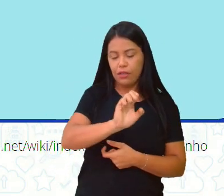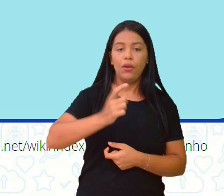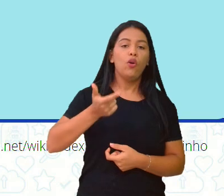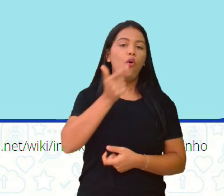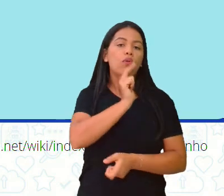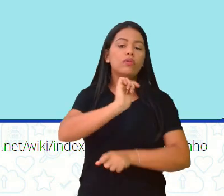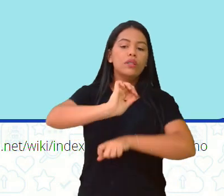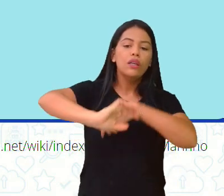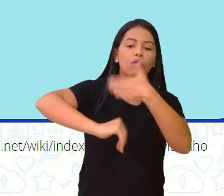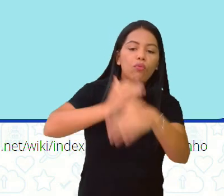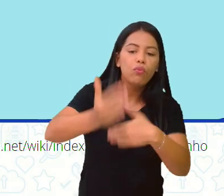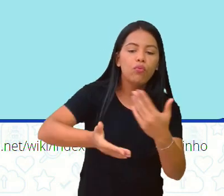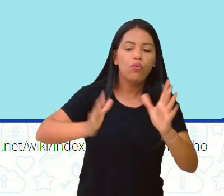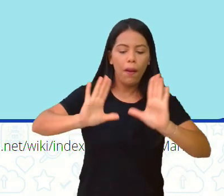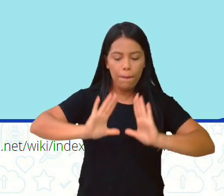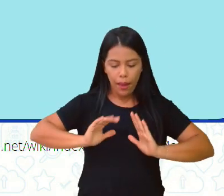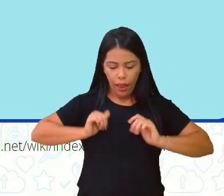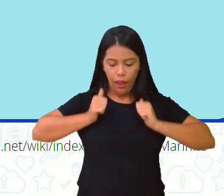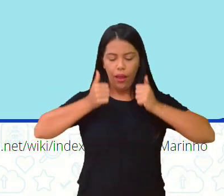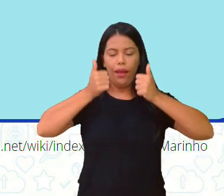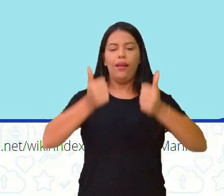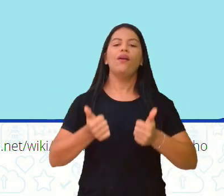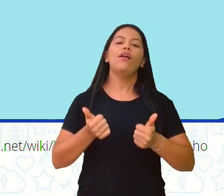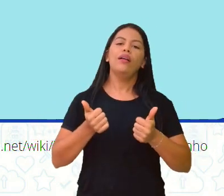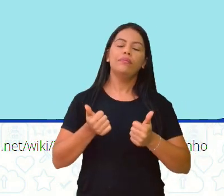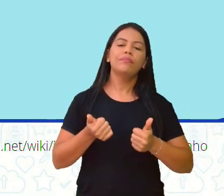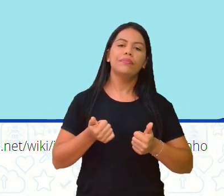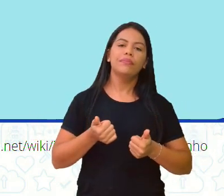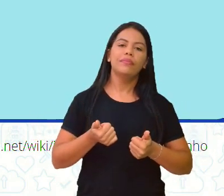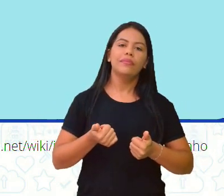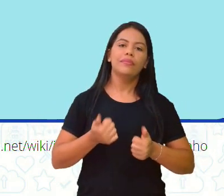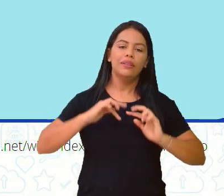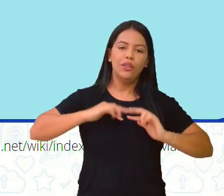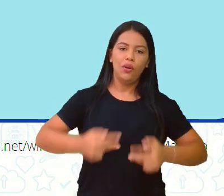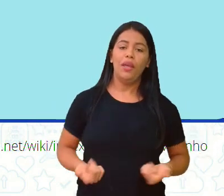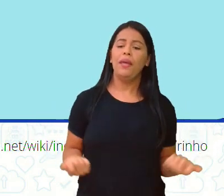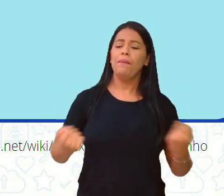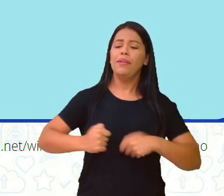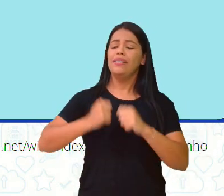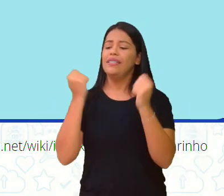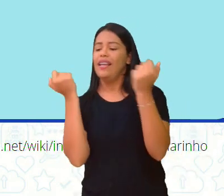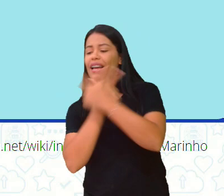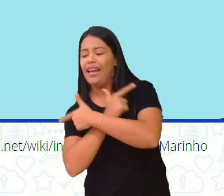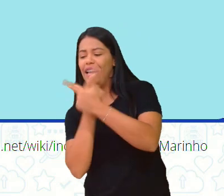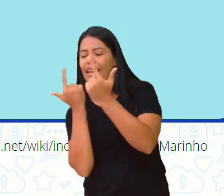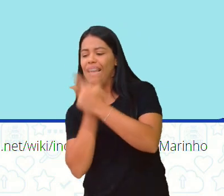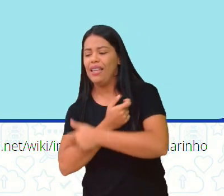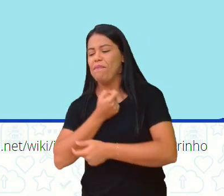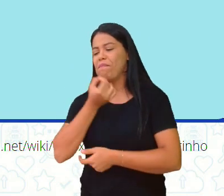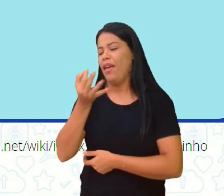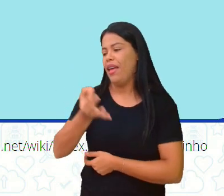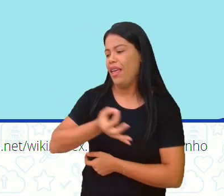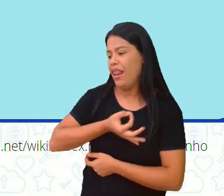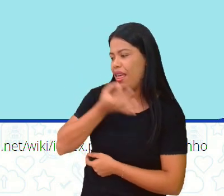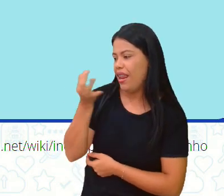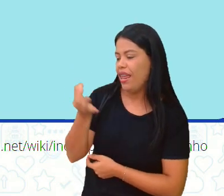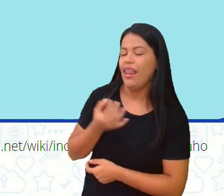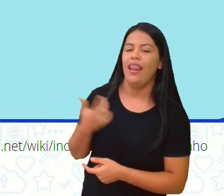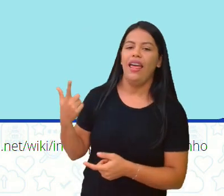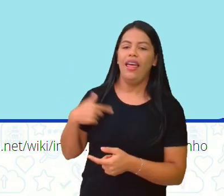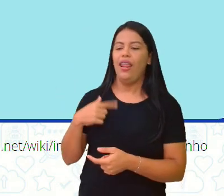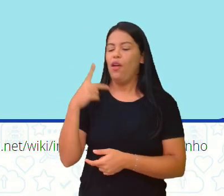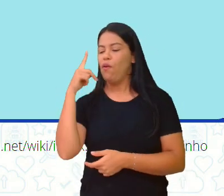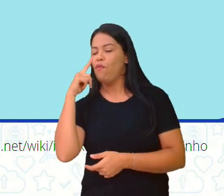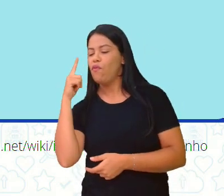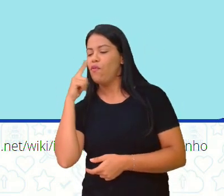transcender e melhorar-se como ser humano. E precisa rir daquilo, satirizar e encontrar